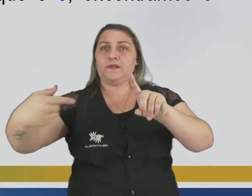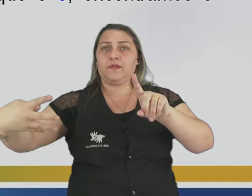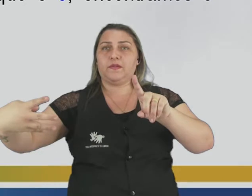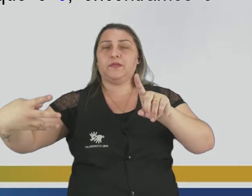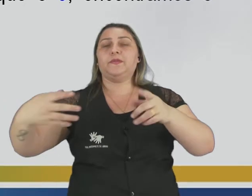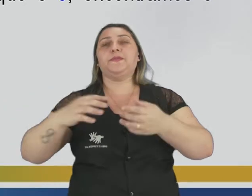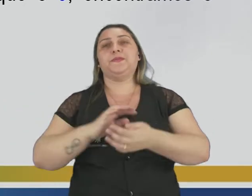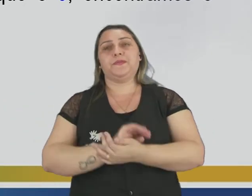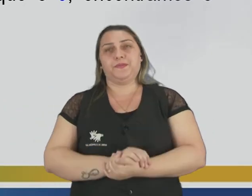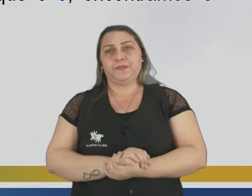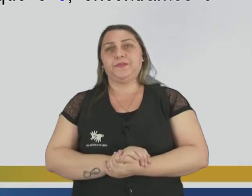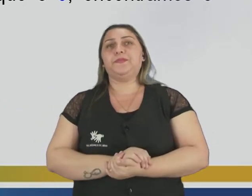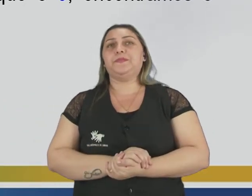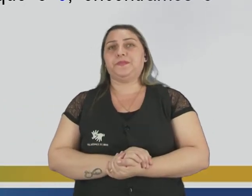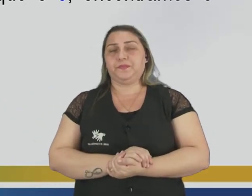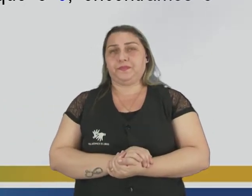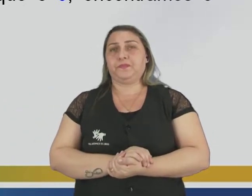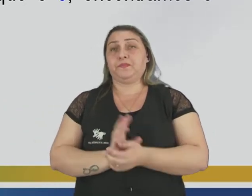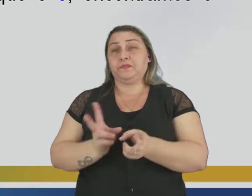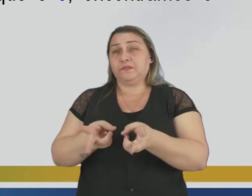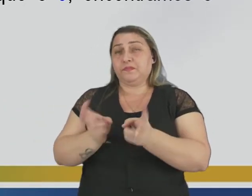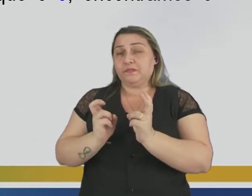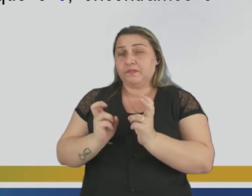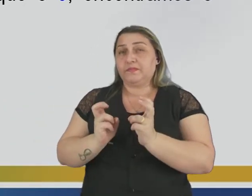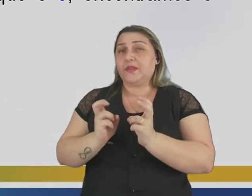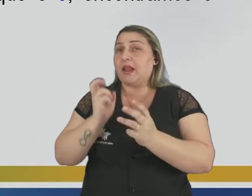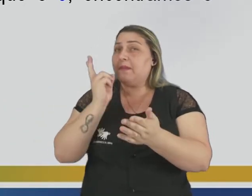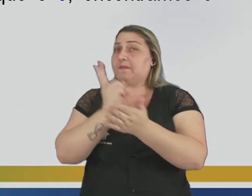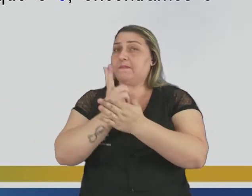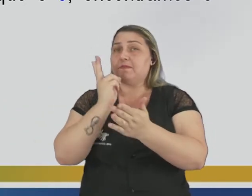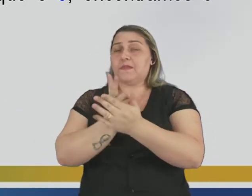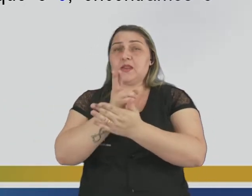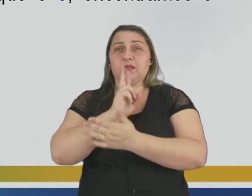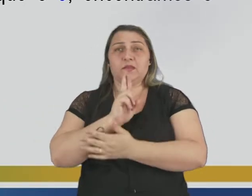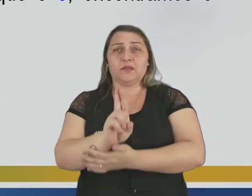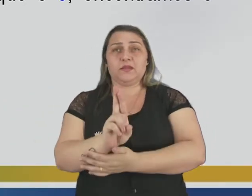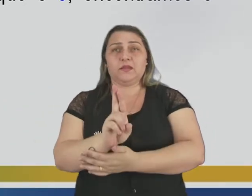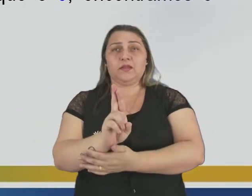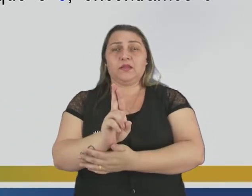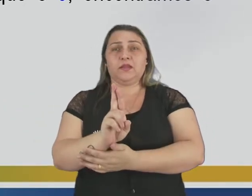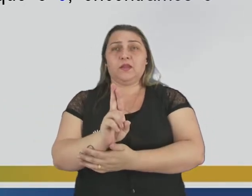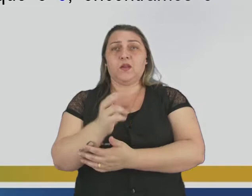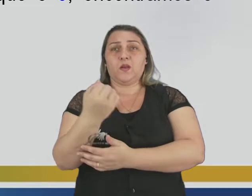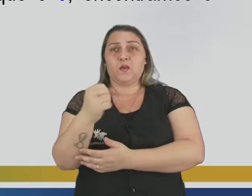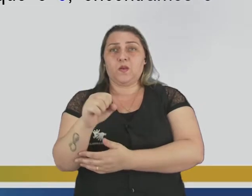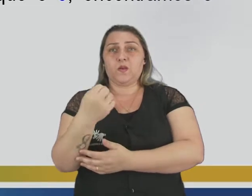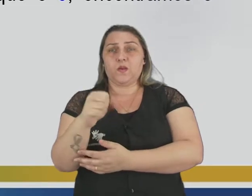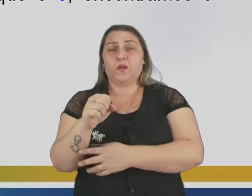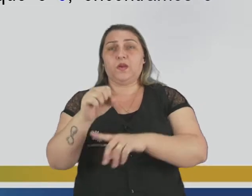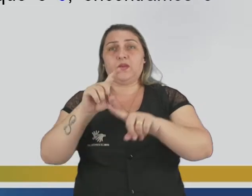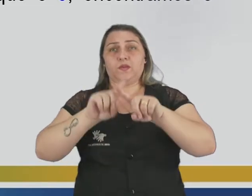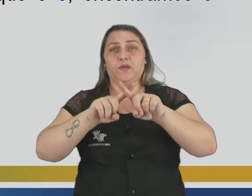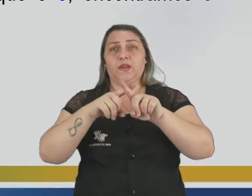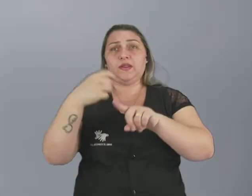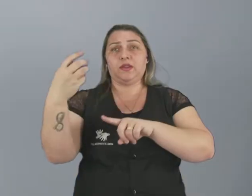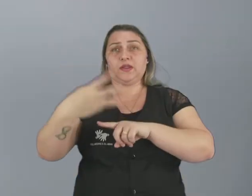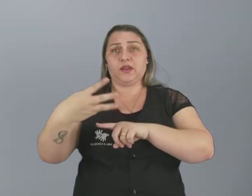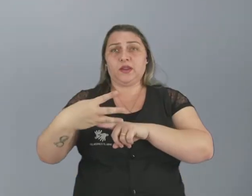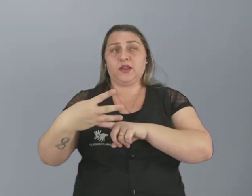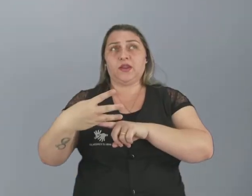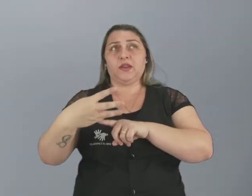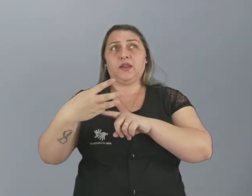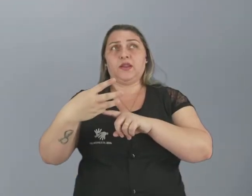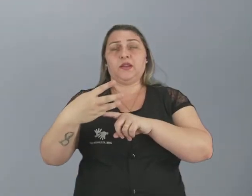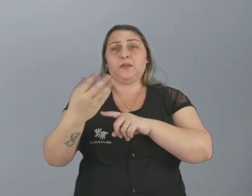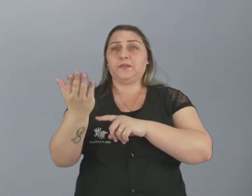a 24. Perceberam que é o mesmo resultado? 8 vezes 3. Aí você